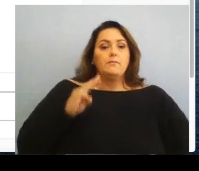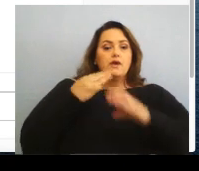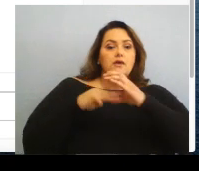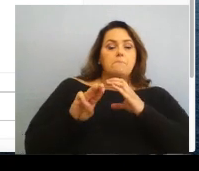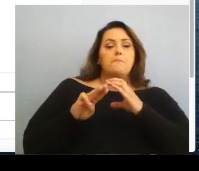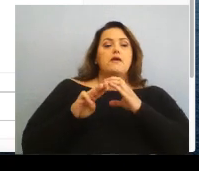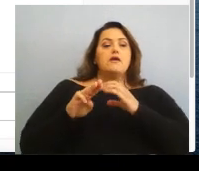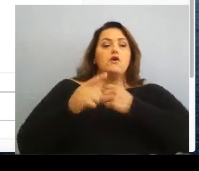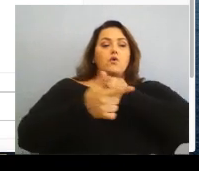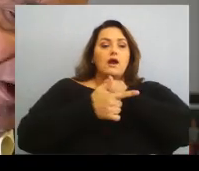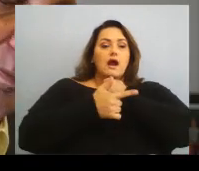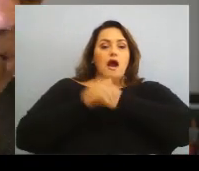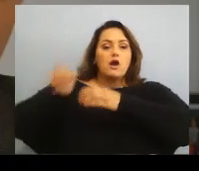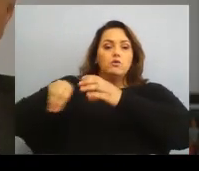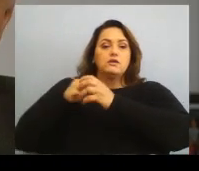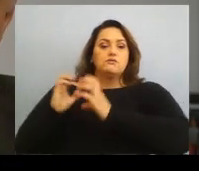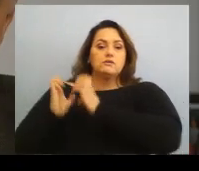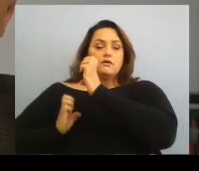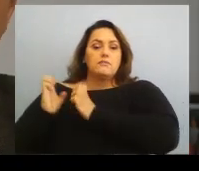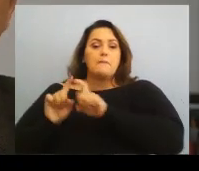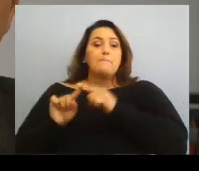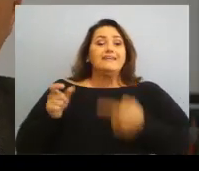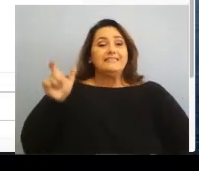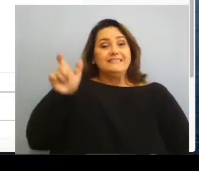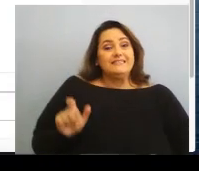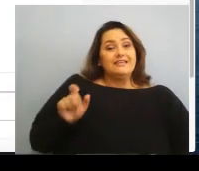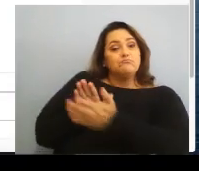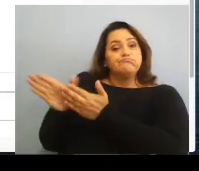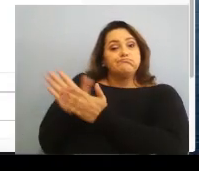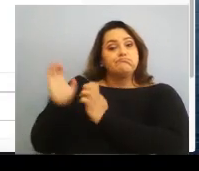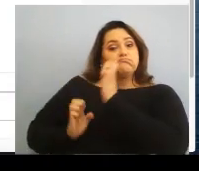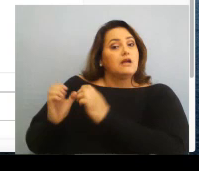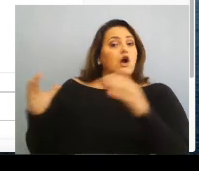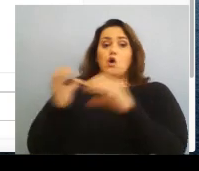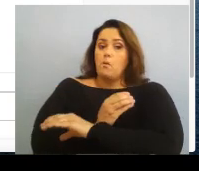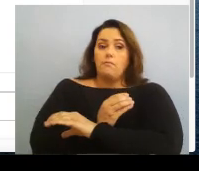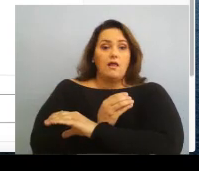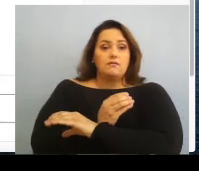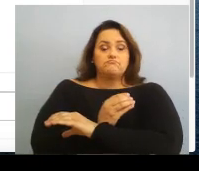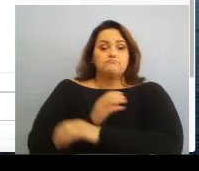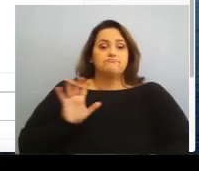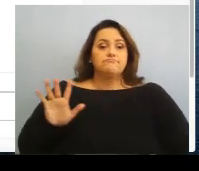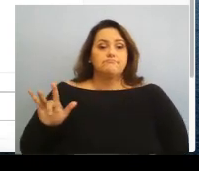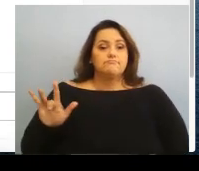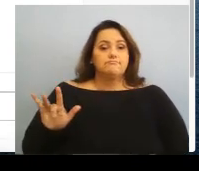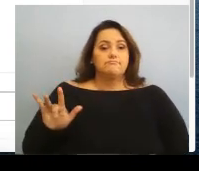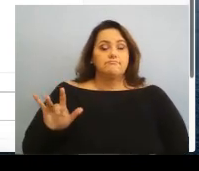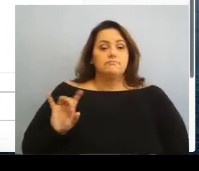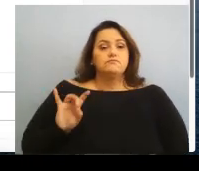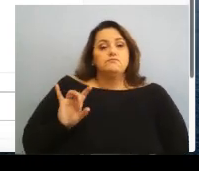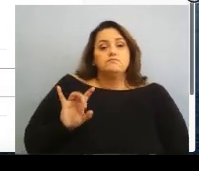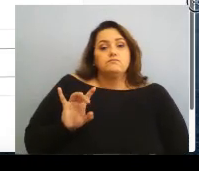empresa. Se o teu perfil é exclusivamente gerador, você está com o cadastro completo e você vai poder simplesmente clicar